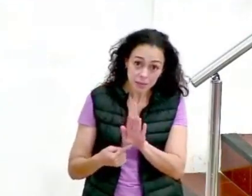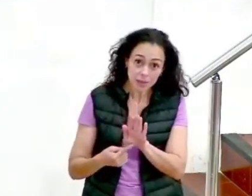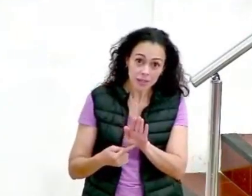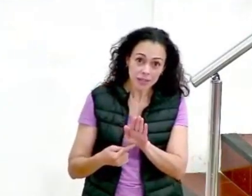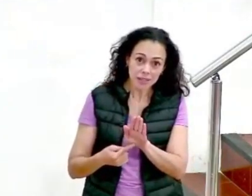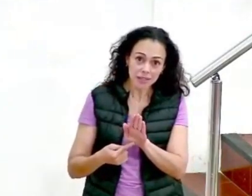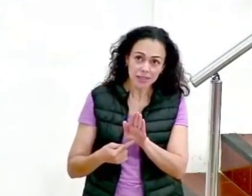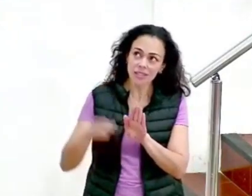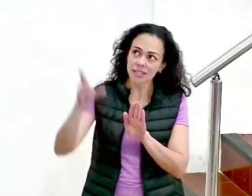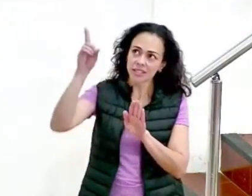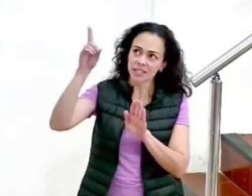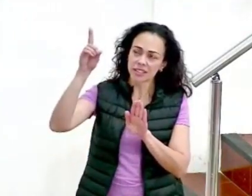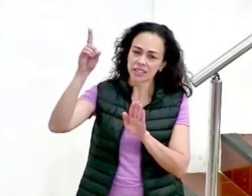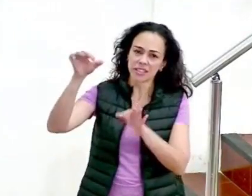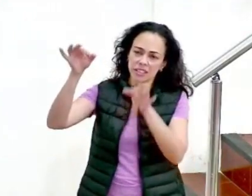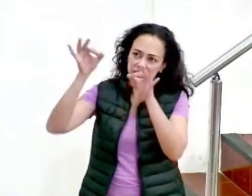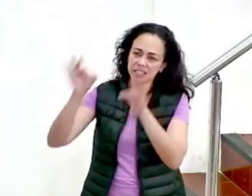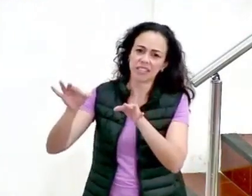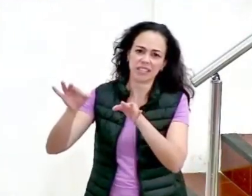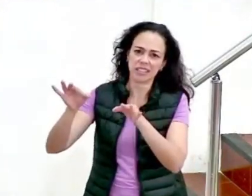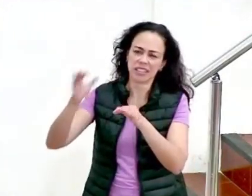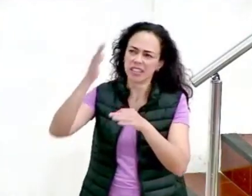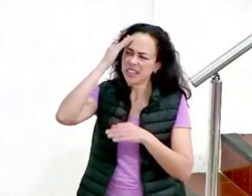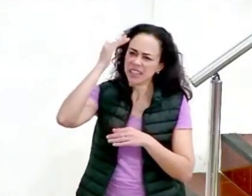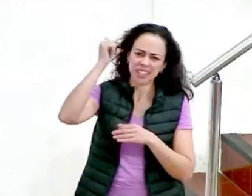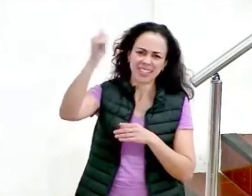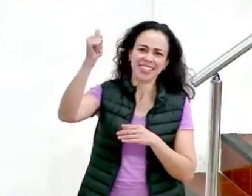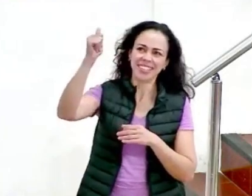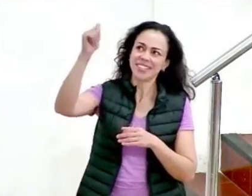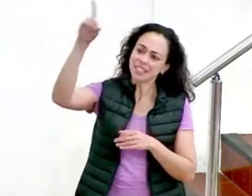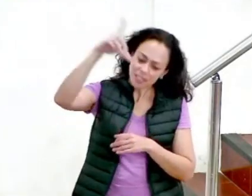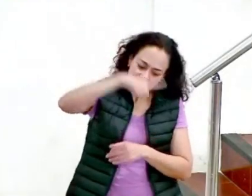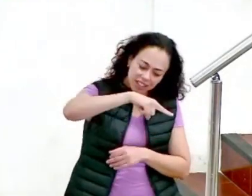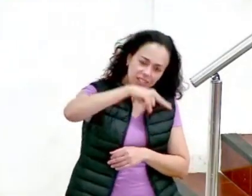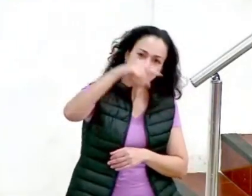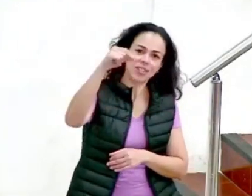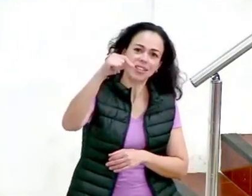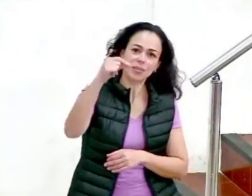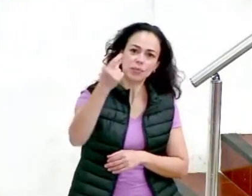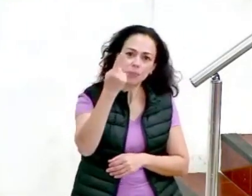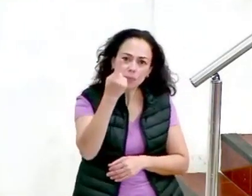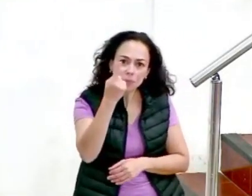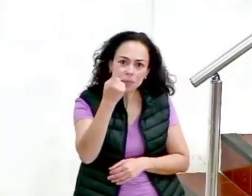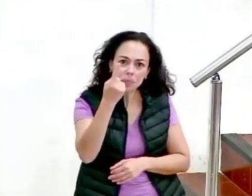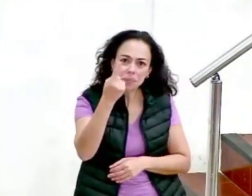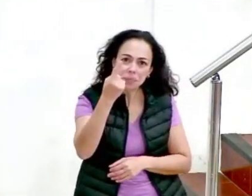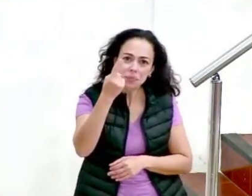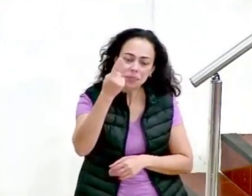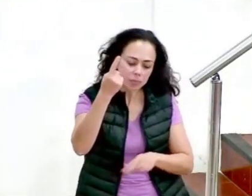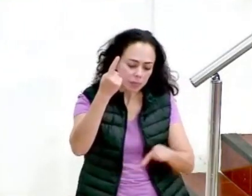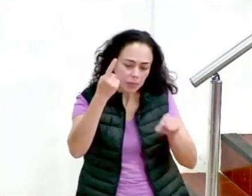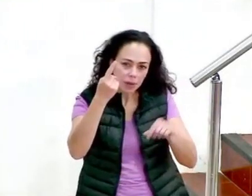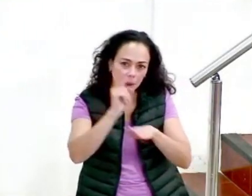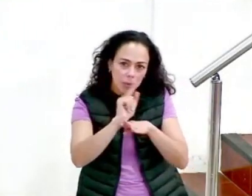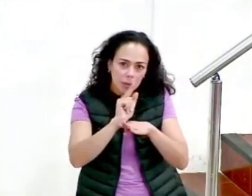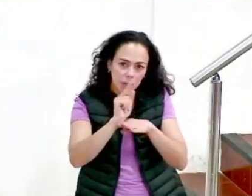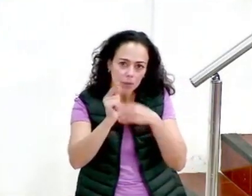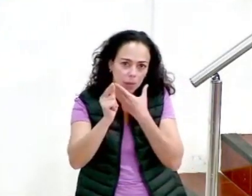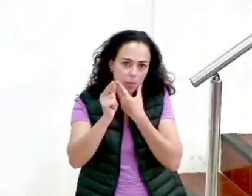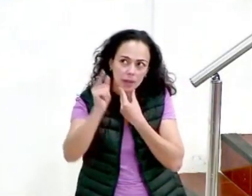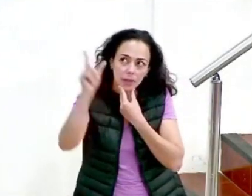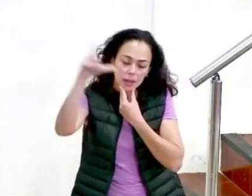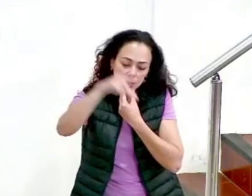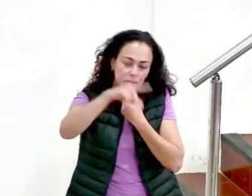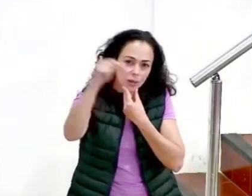sua soberania, antes da fundação do mundo, de fato escolher um homem, uma mulher, para dar